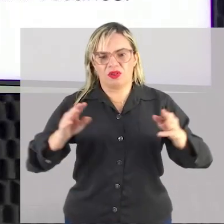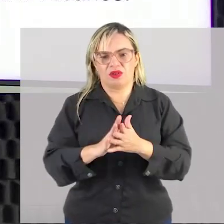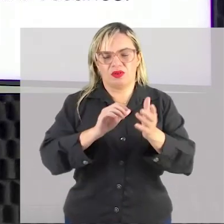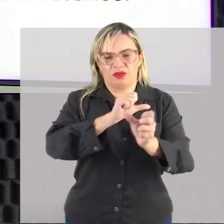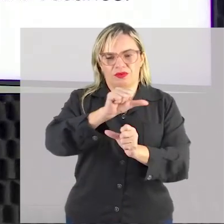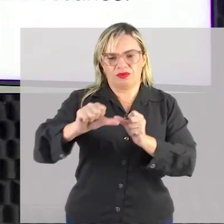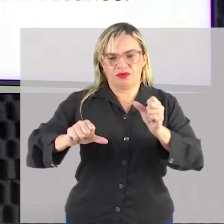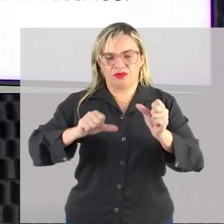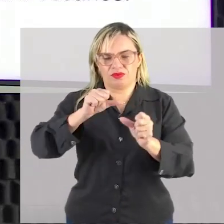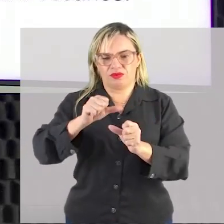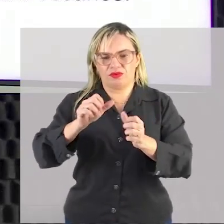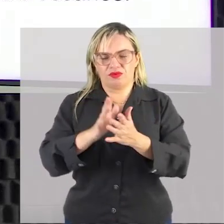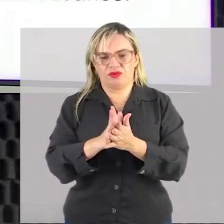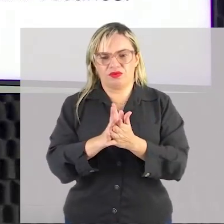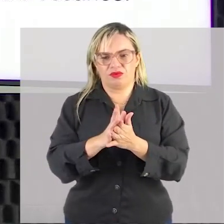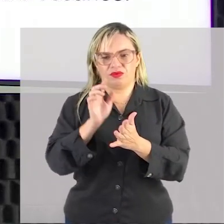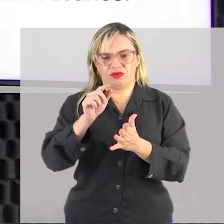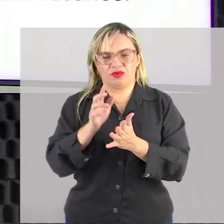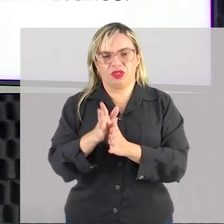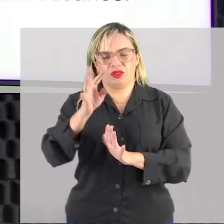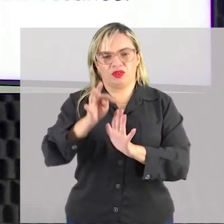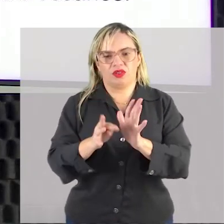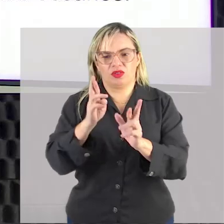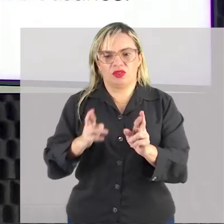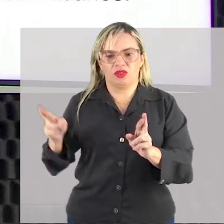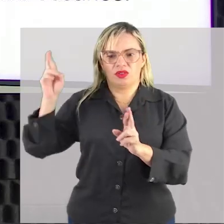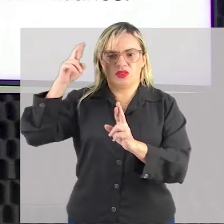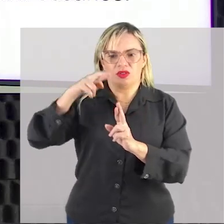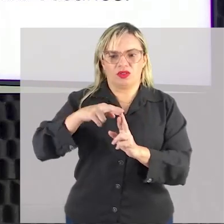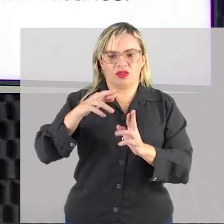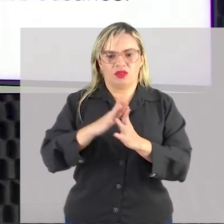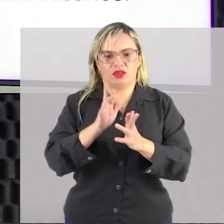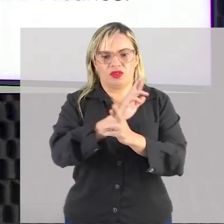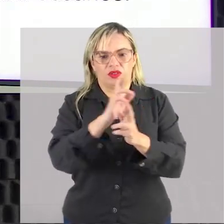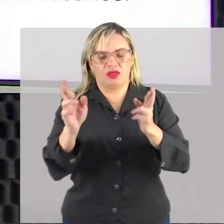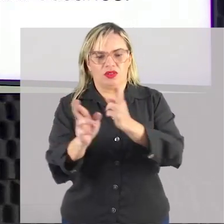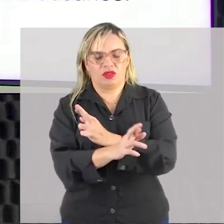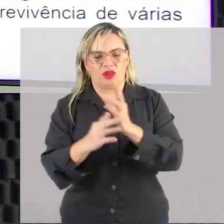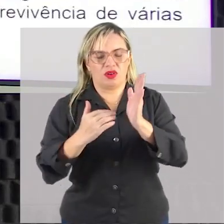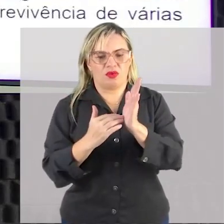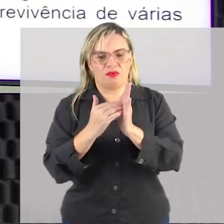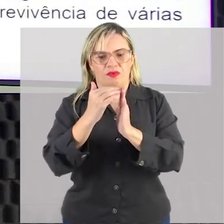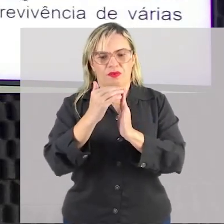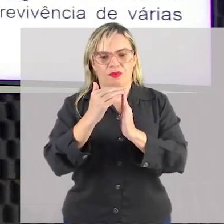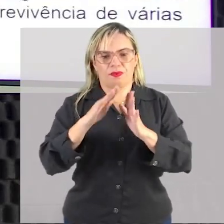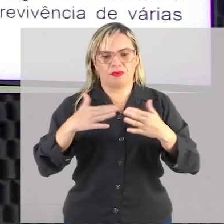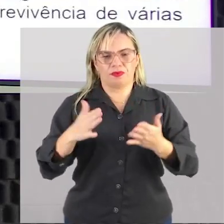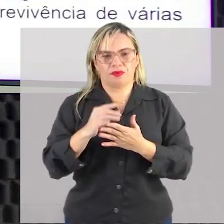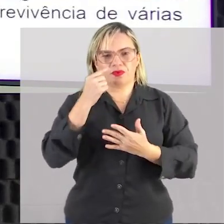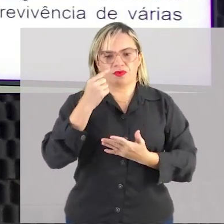A alteração a que o texto se refere diz respeito ao aumento de quê? Gente, olha só.